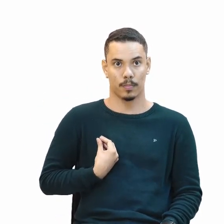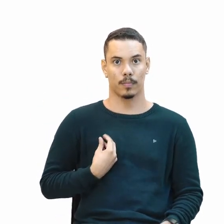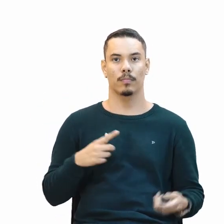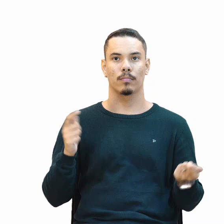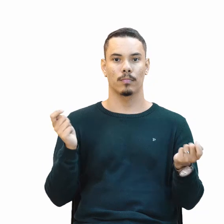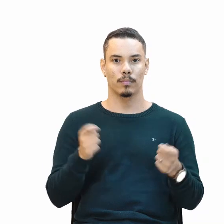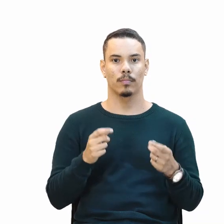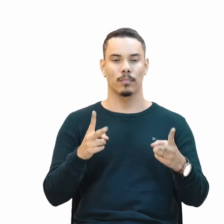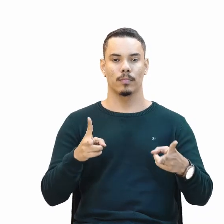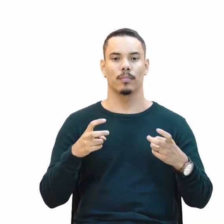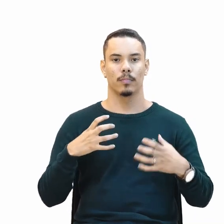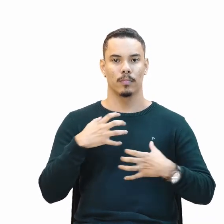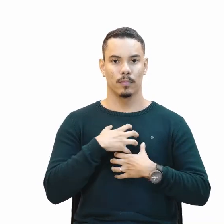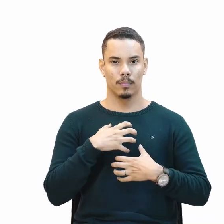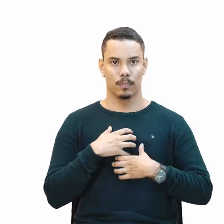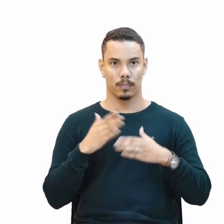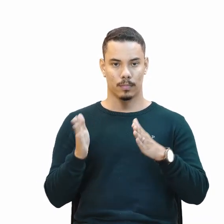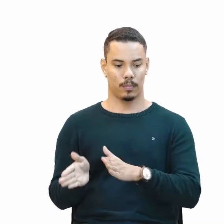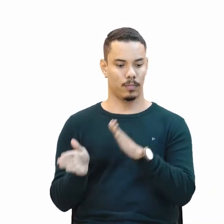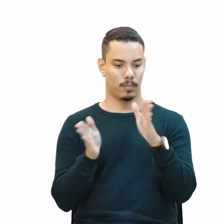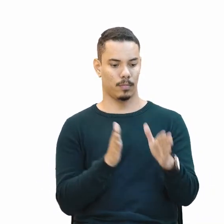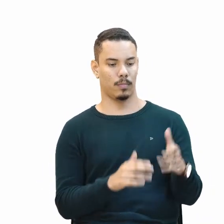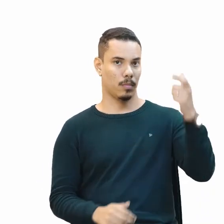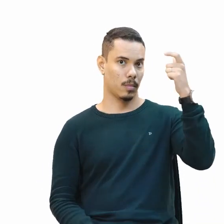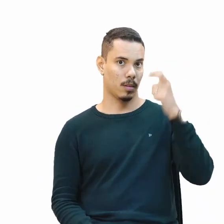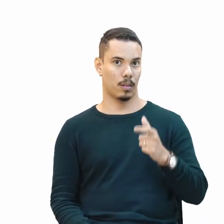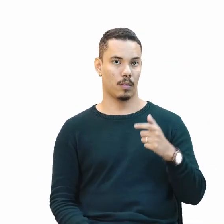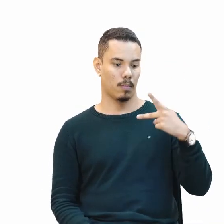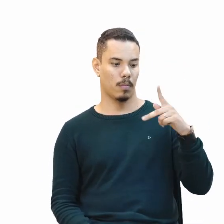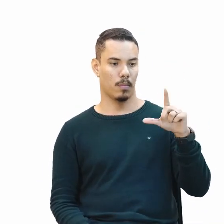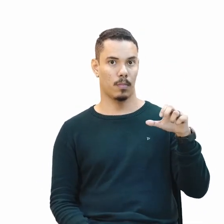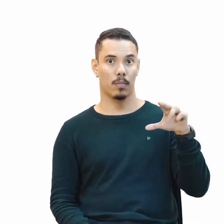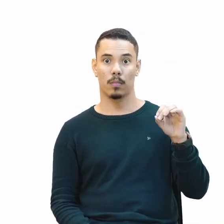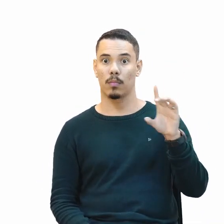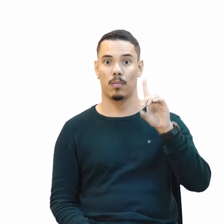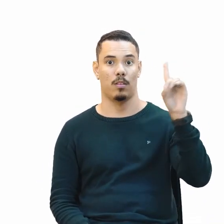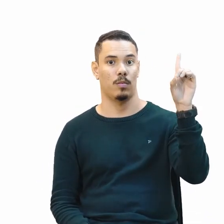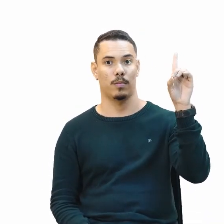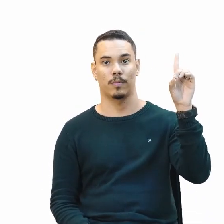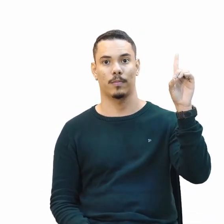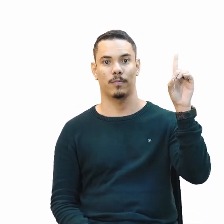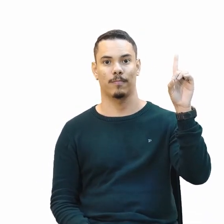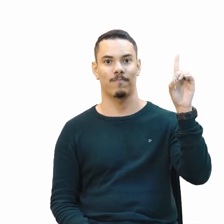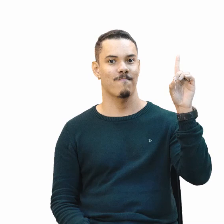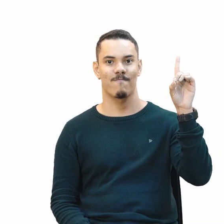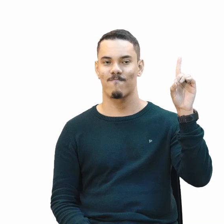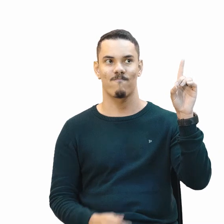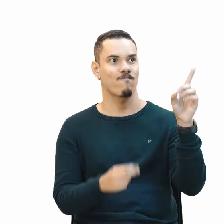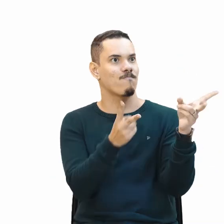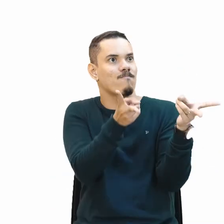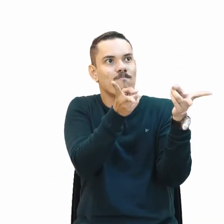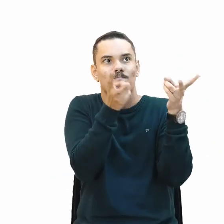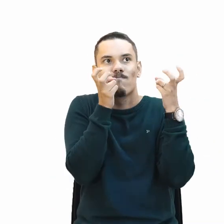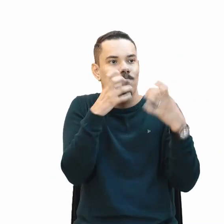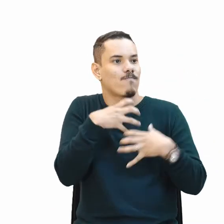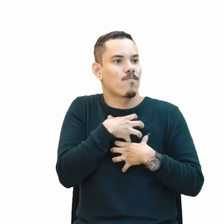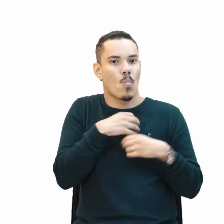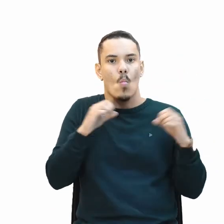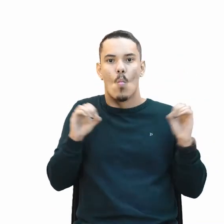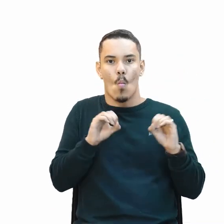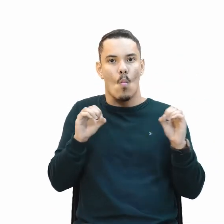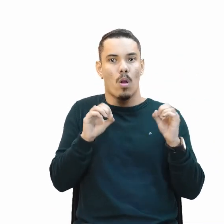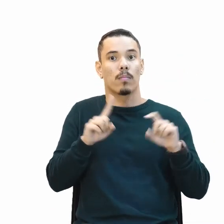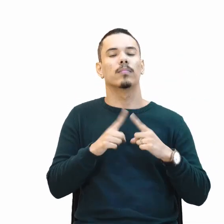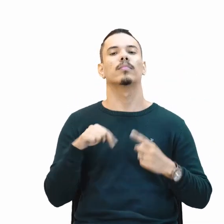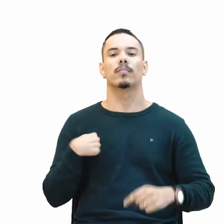pelos sentidos, e o ser pleno, que é Deus, o ser que não é percebido pelos nossos sentidos, mas a gente